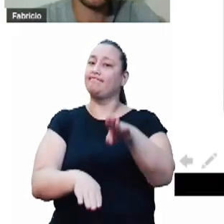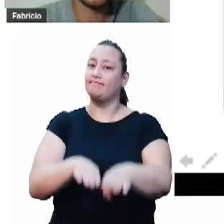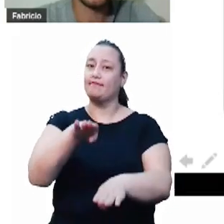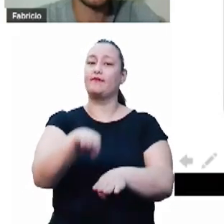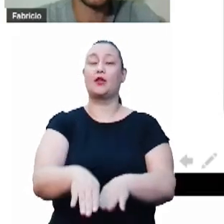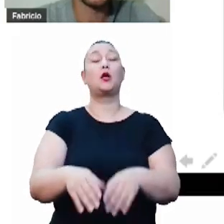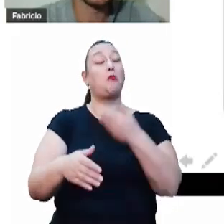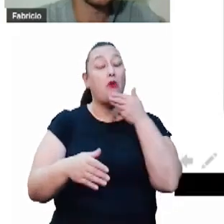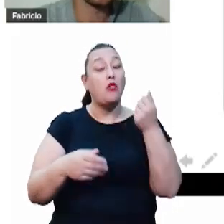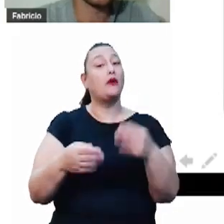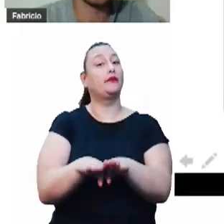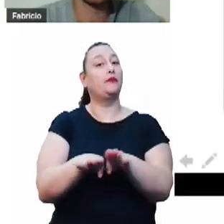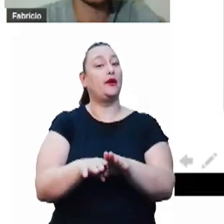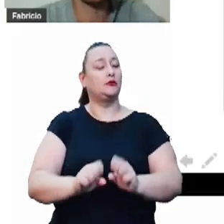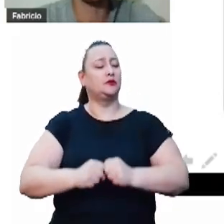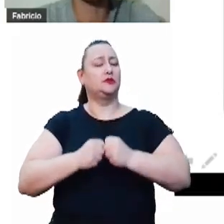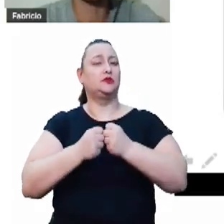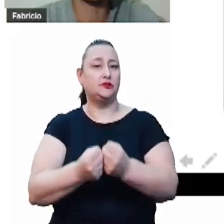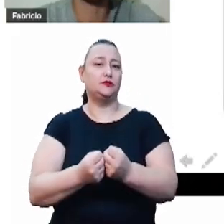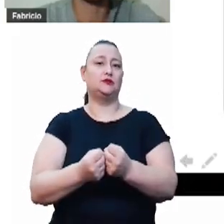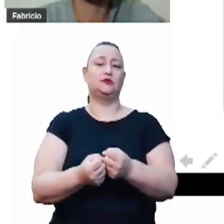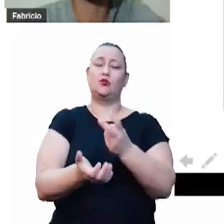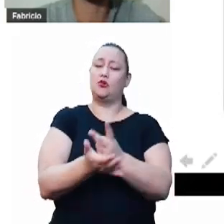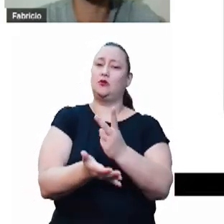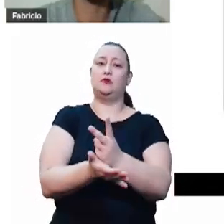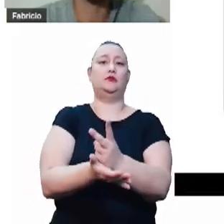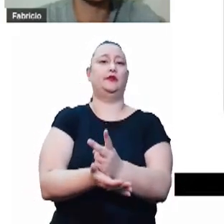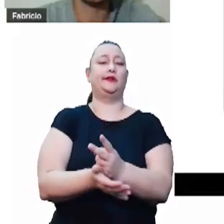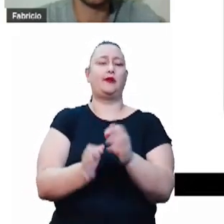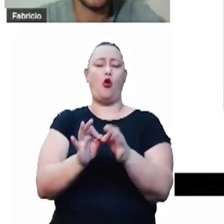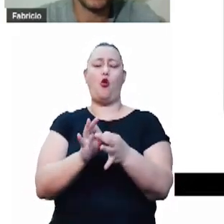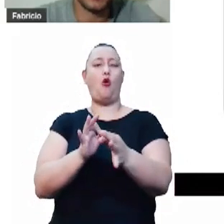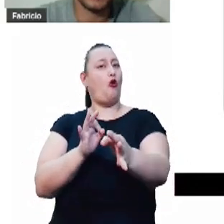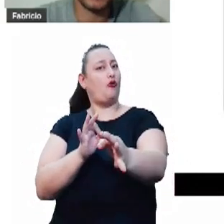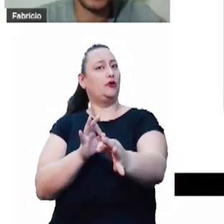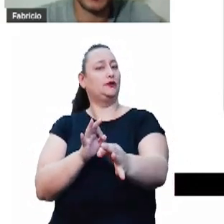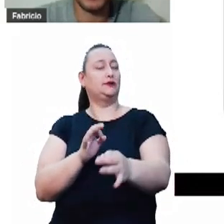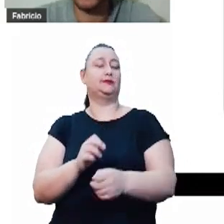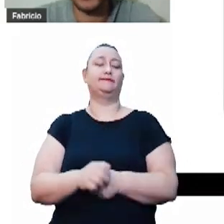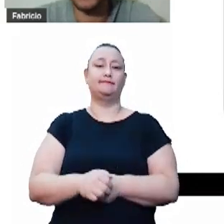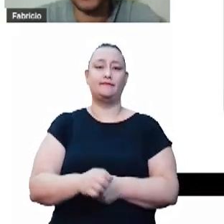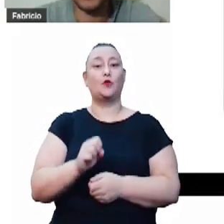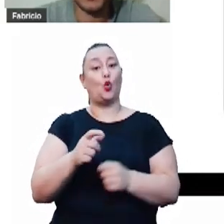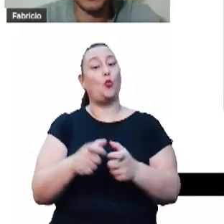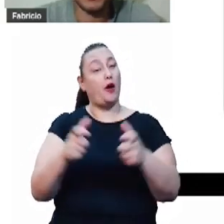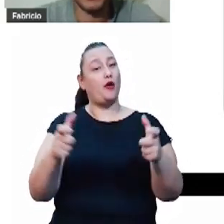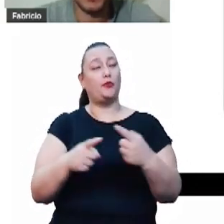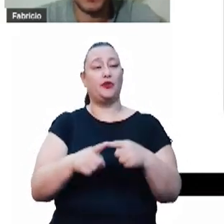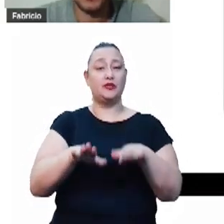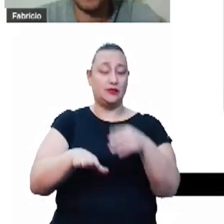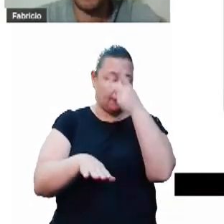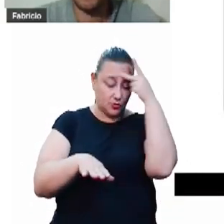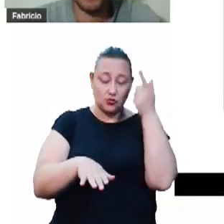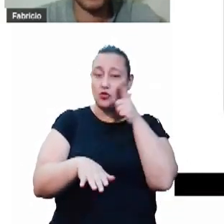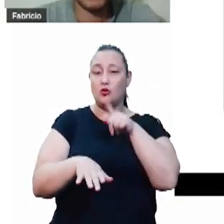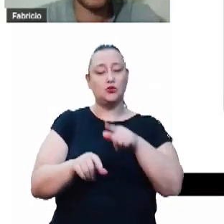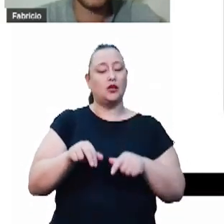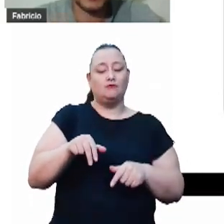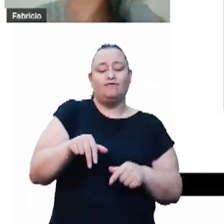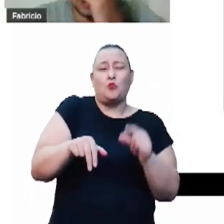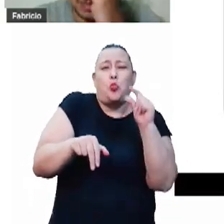caminhar, porque a resistência que eu digo é no sentido de caminhar longas ou maiores distâncias, né? Porque, às vezes, o paciente,